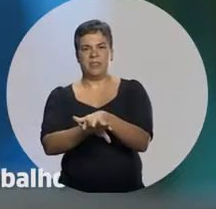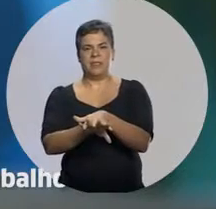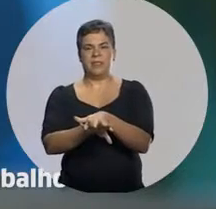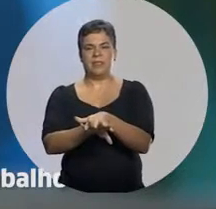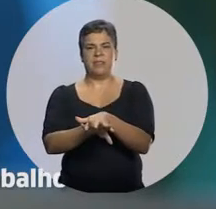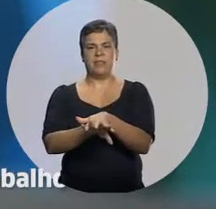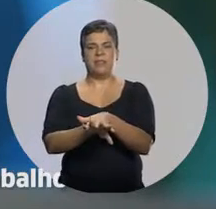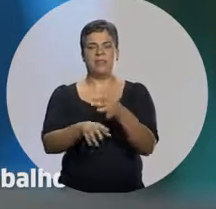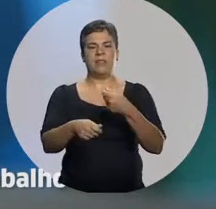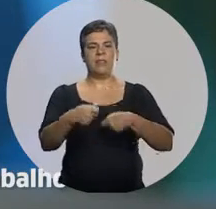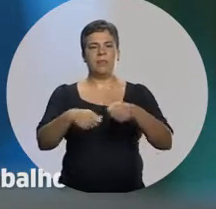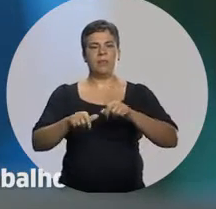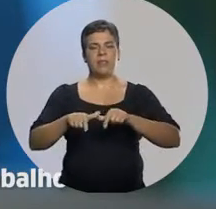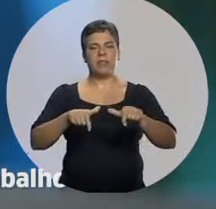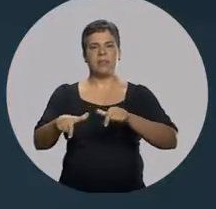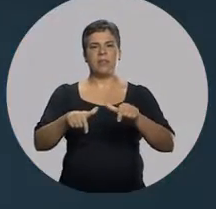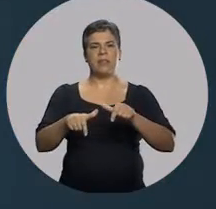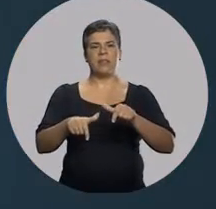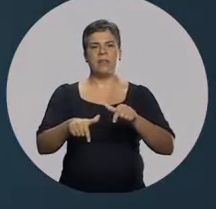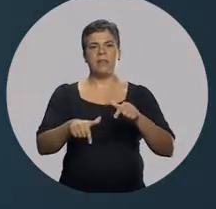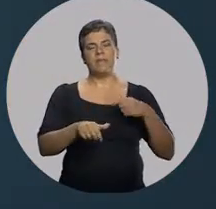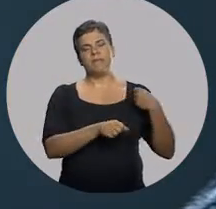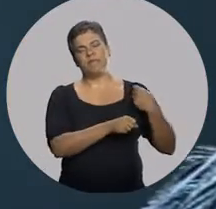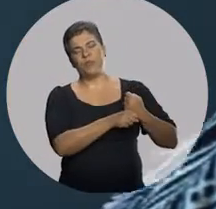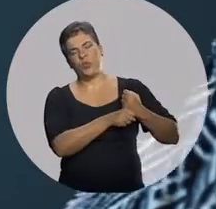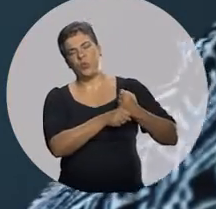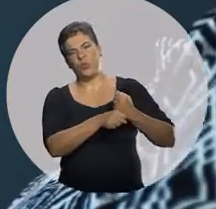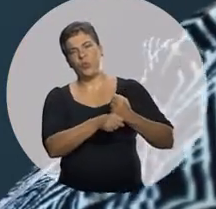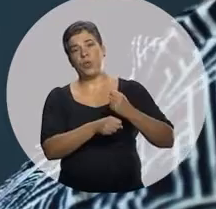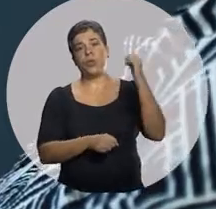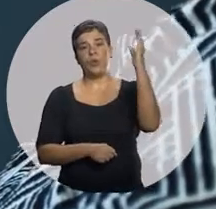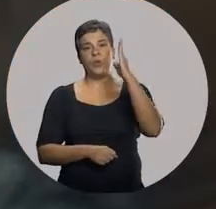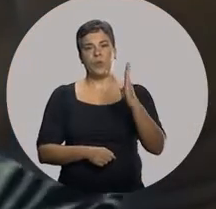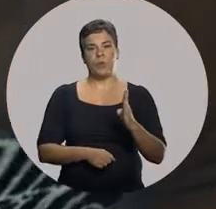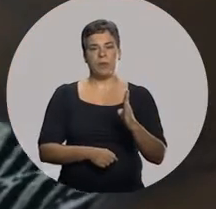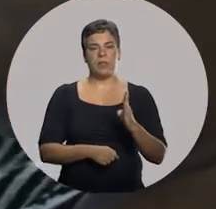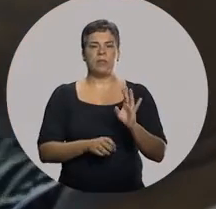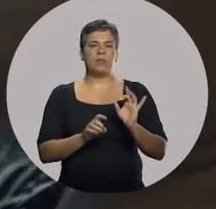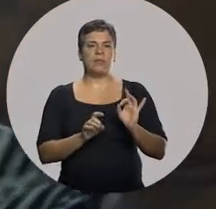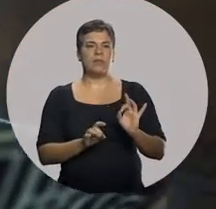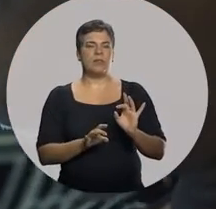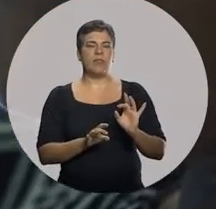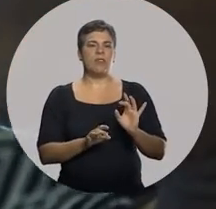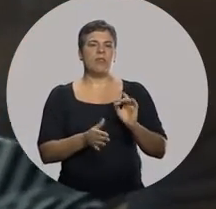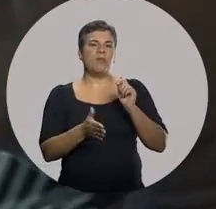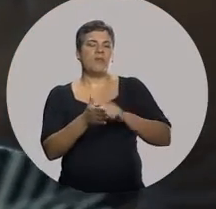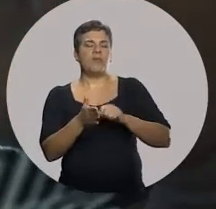de pessoas com deficiência no mercado de trabalho. Durante muito tempo, eu acho que o Brasil trabalhou só